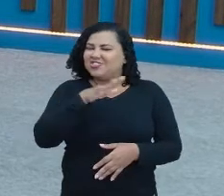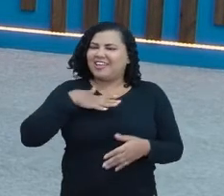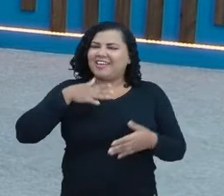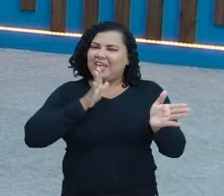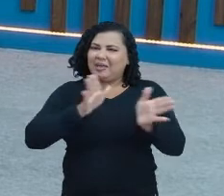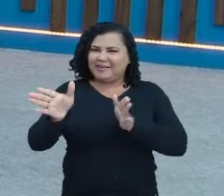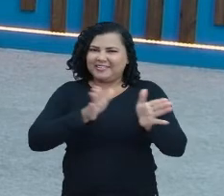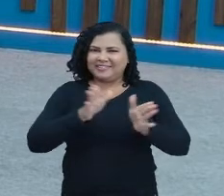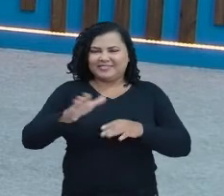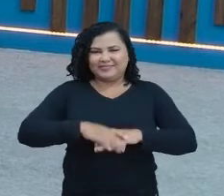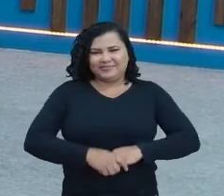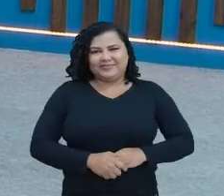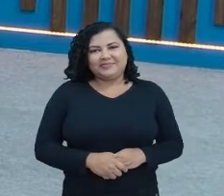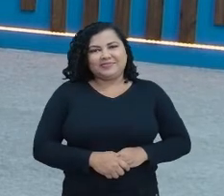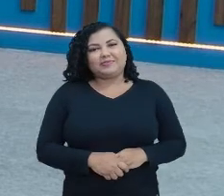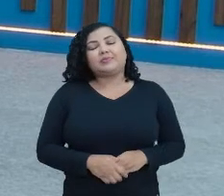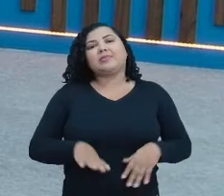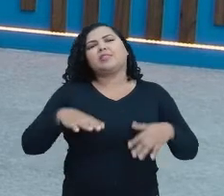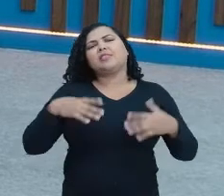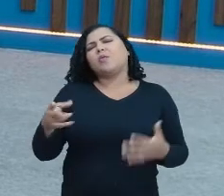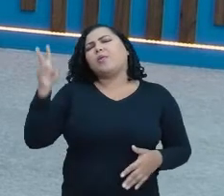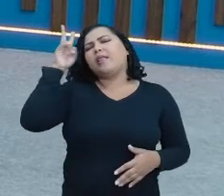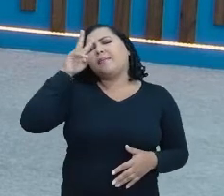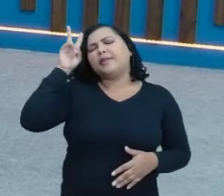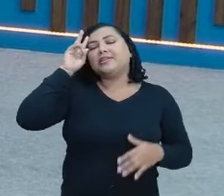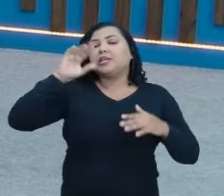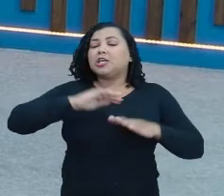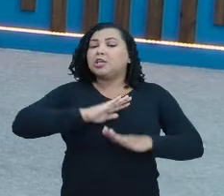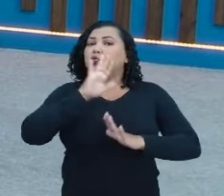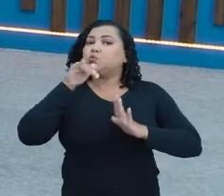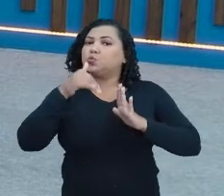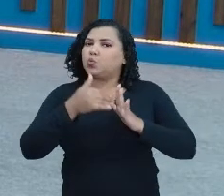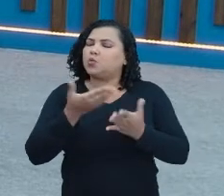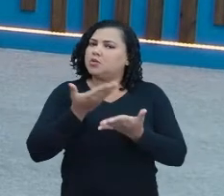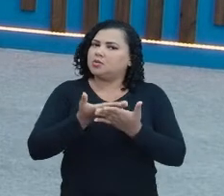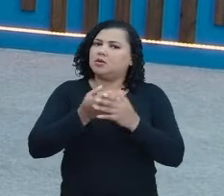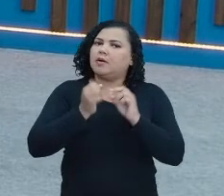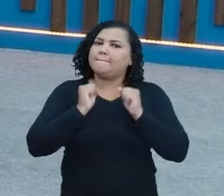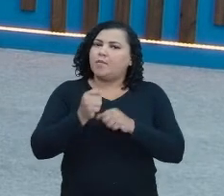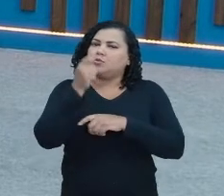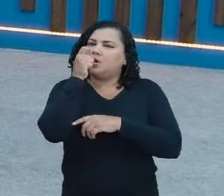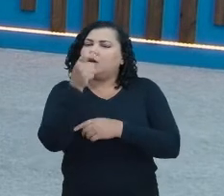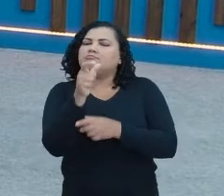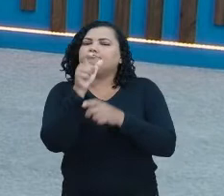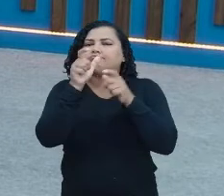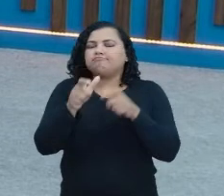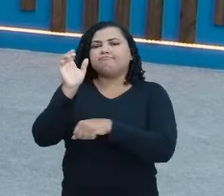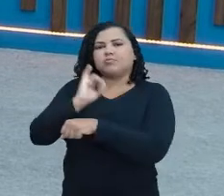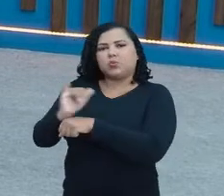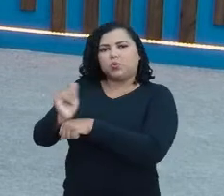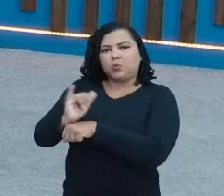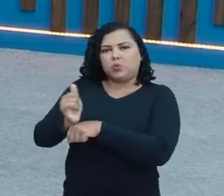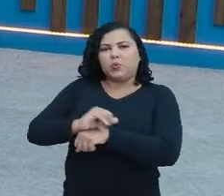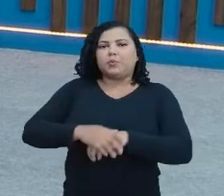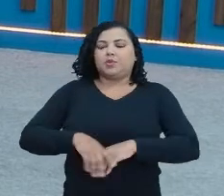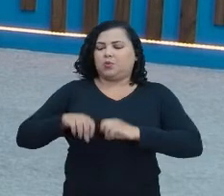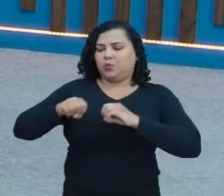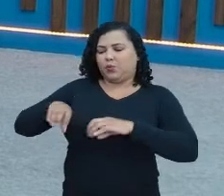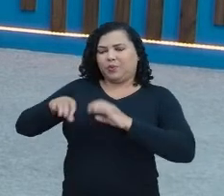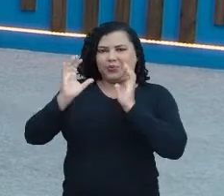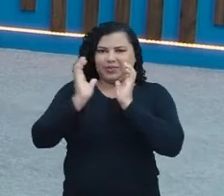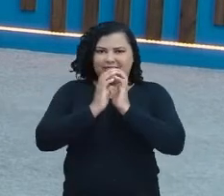mais acessíveis. Lembrando que todas as aulas podem ser vistas no YouTube, no canal Educa